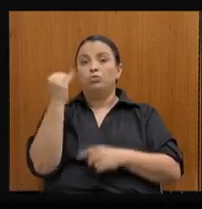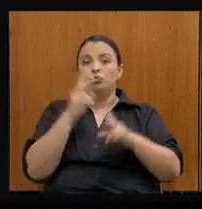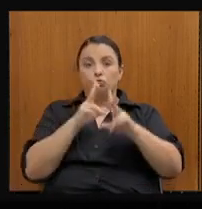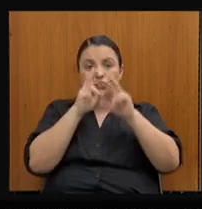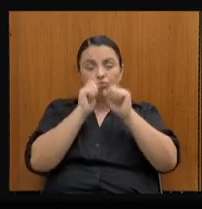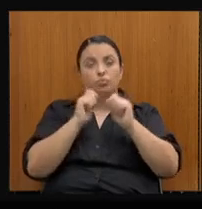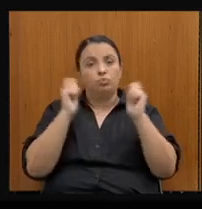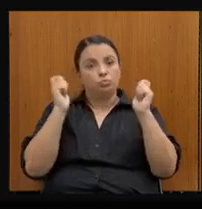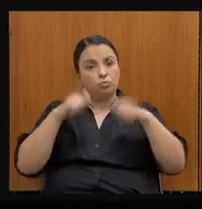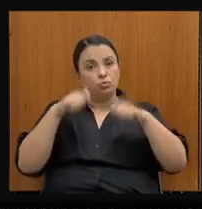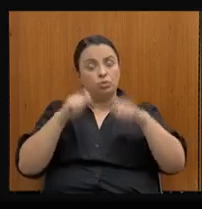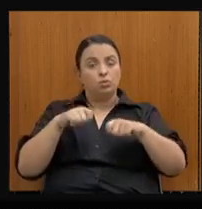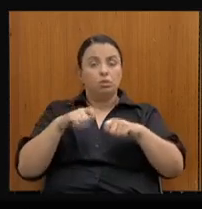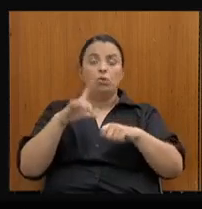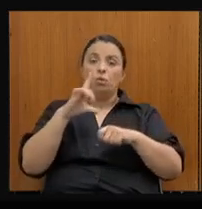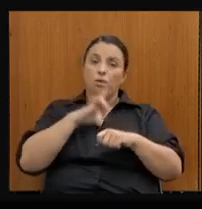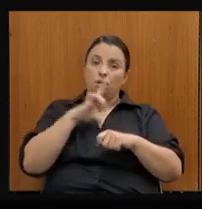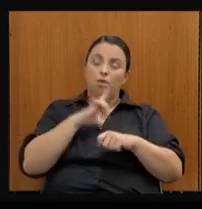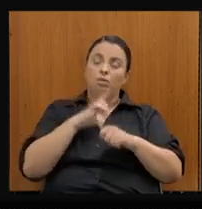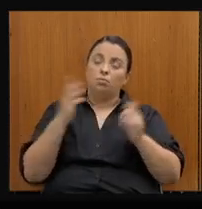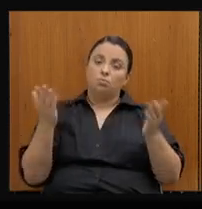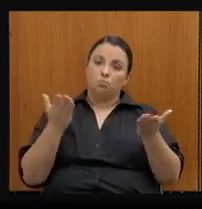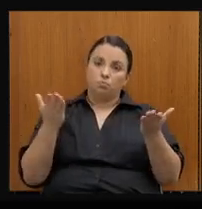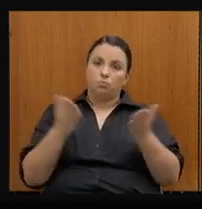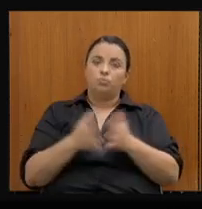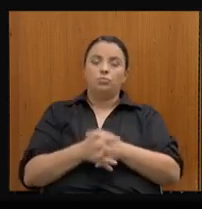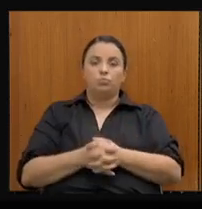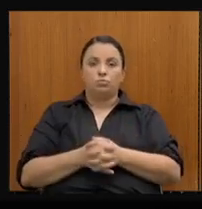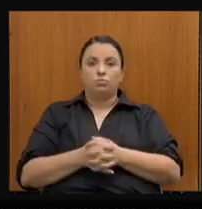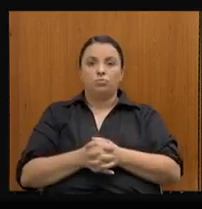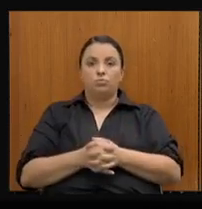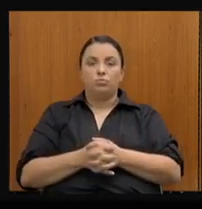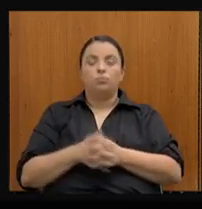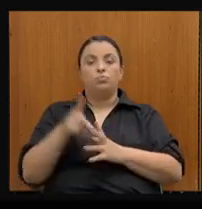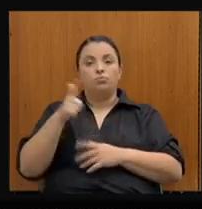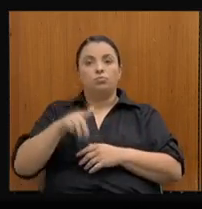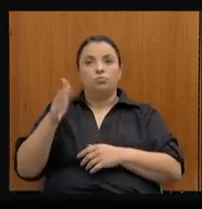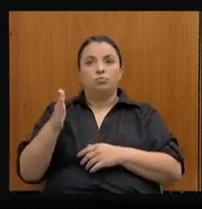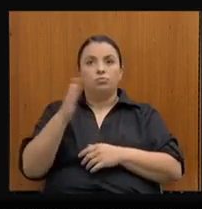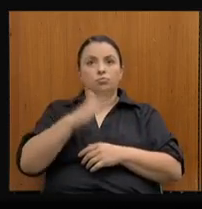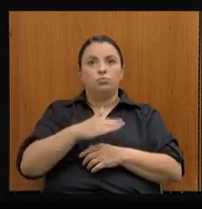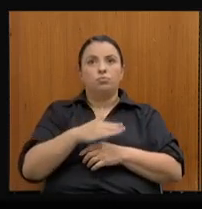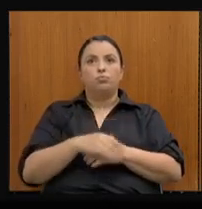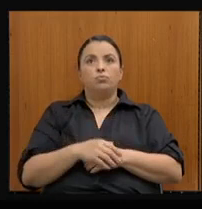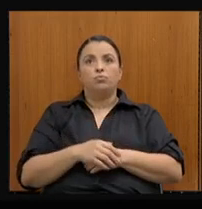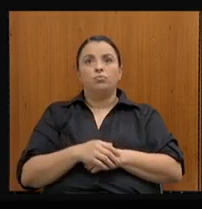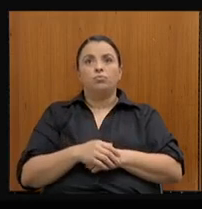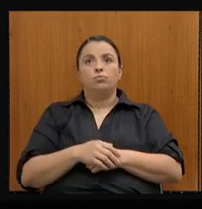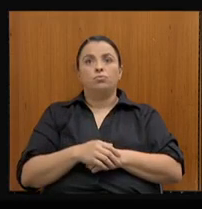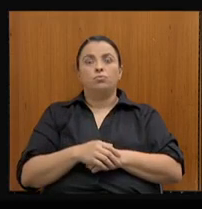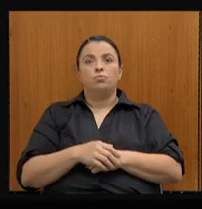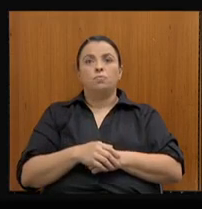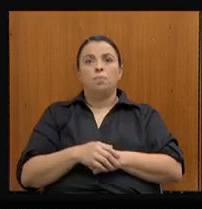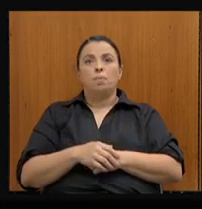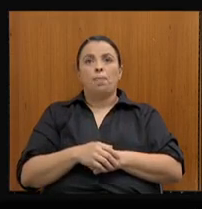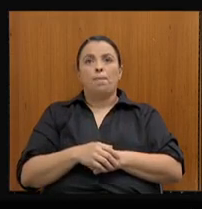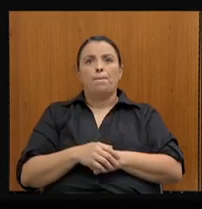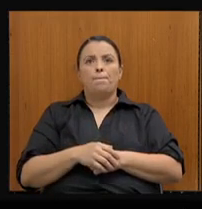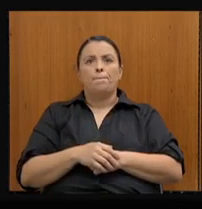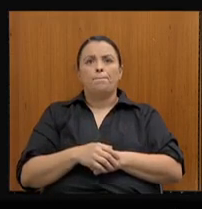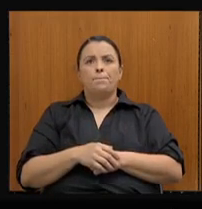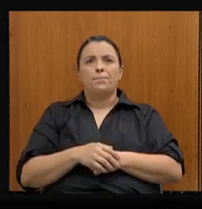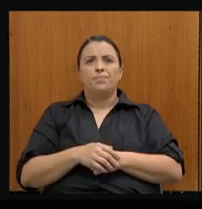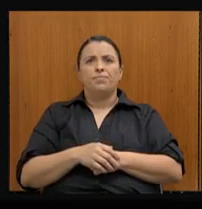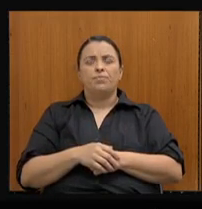demonstra para gente é passando próximo slide a gente pode por gentileza a gente verifica